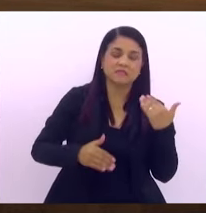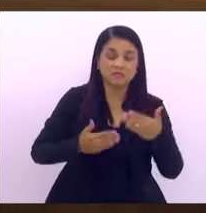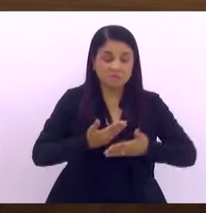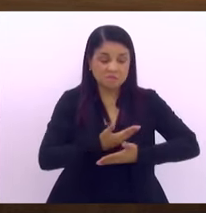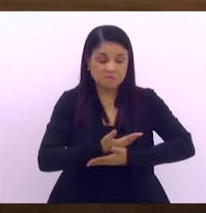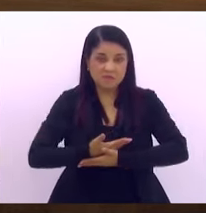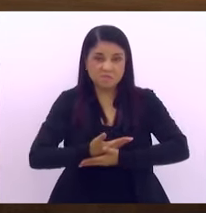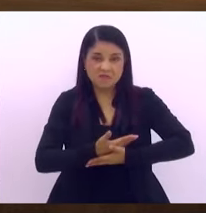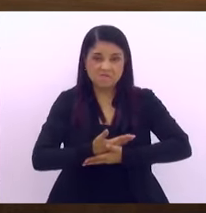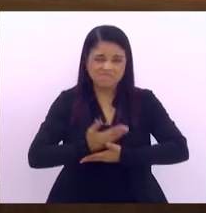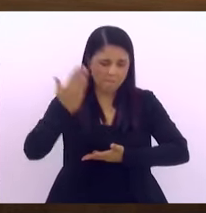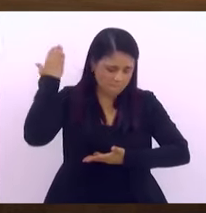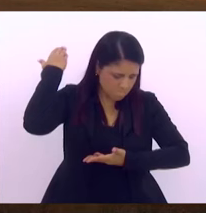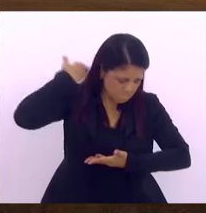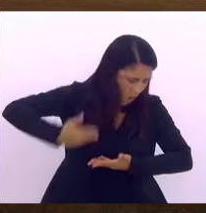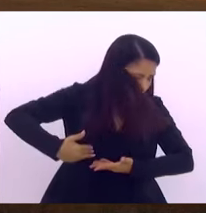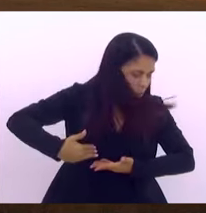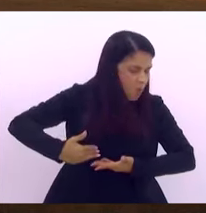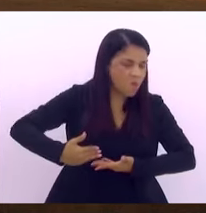decapitados.